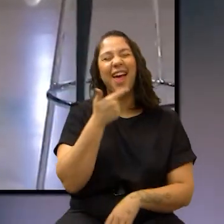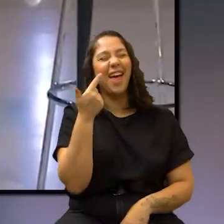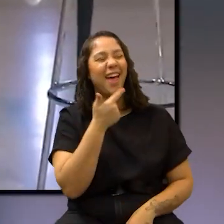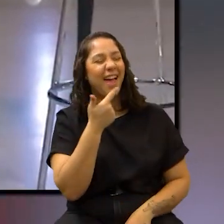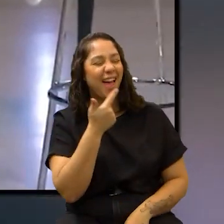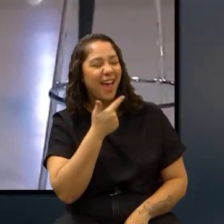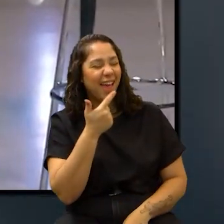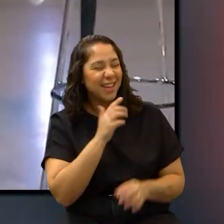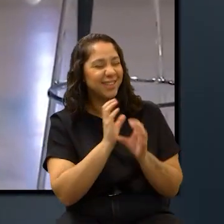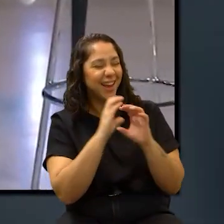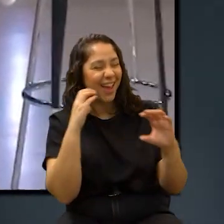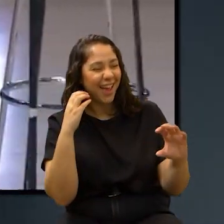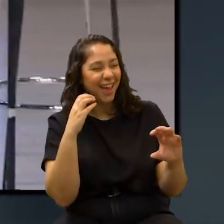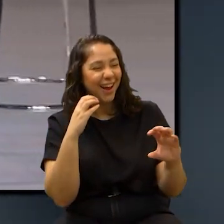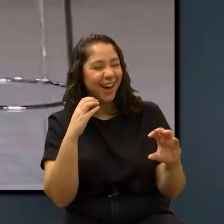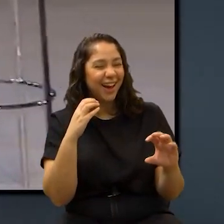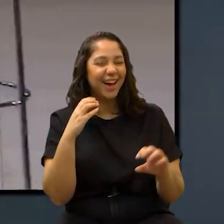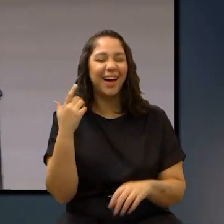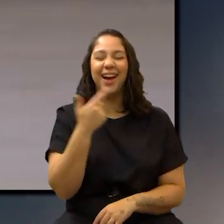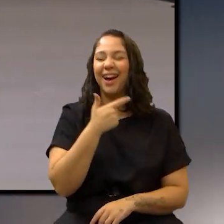Sem jeito.